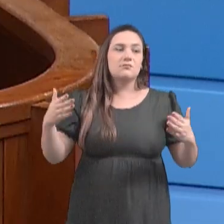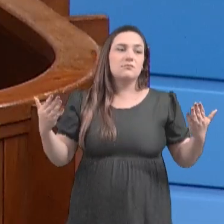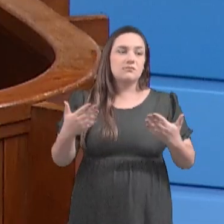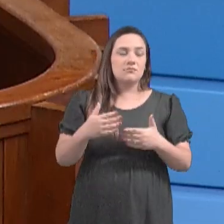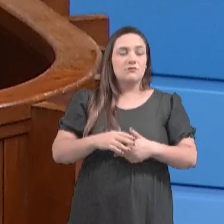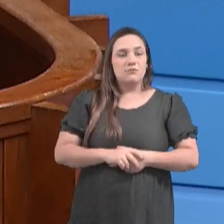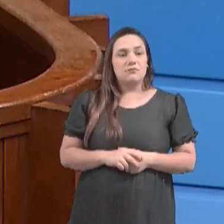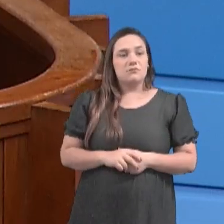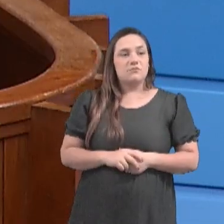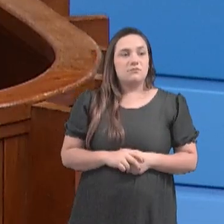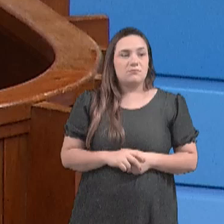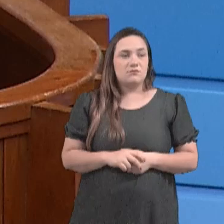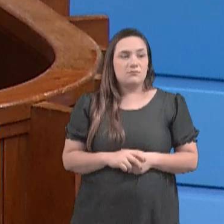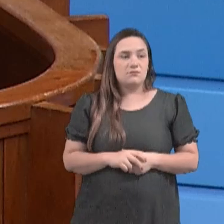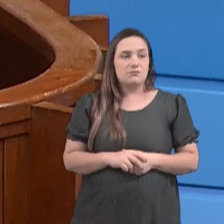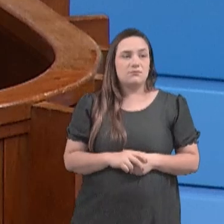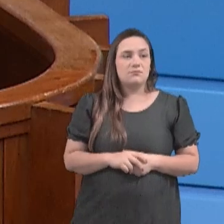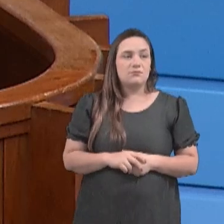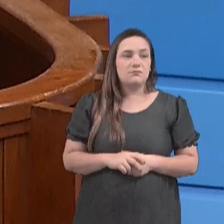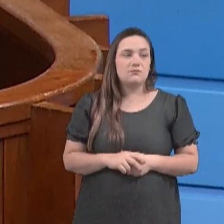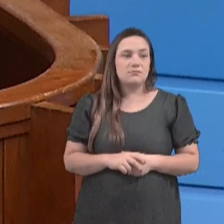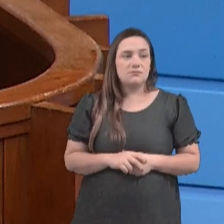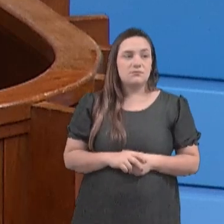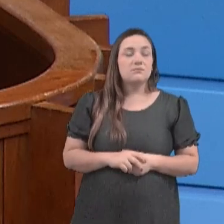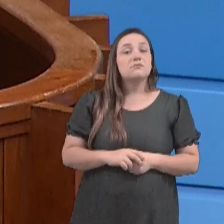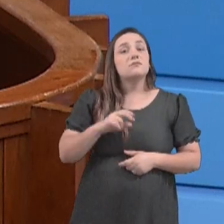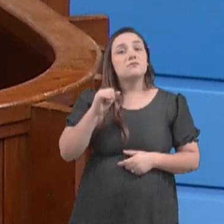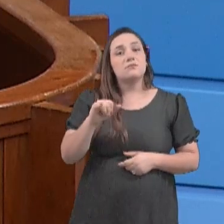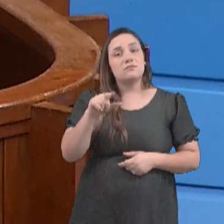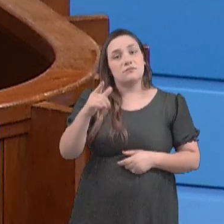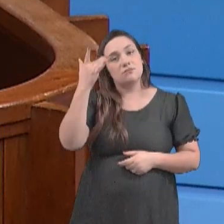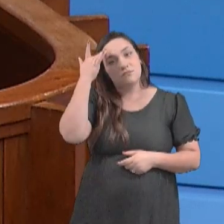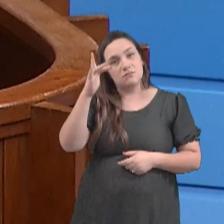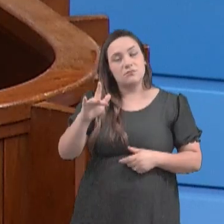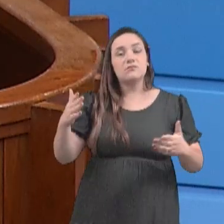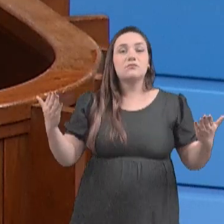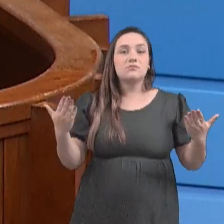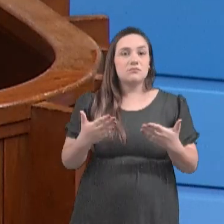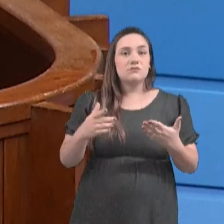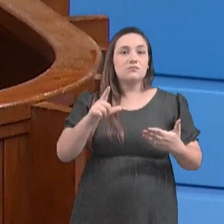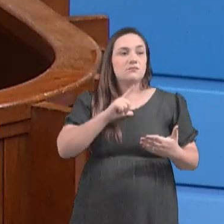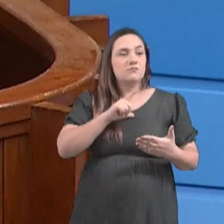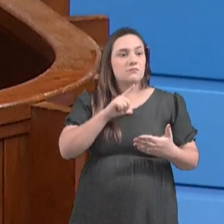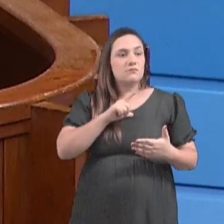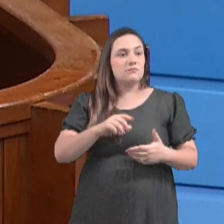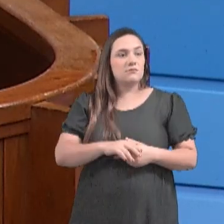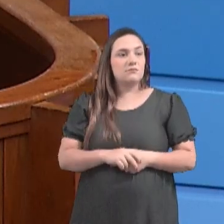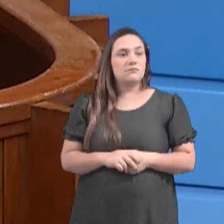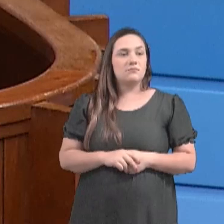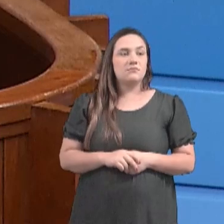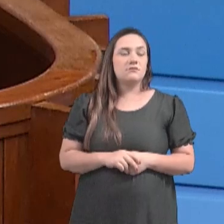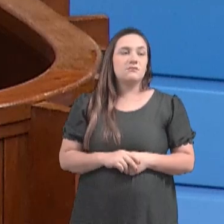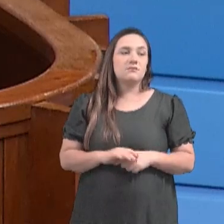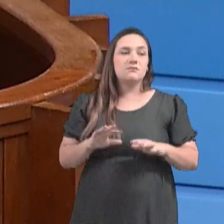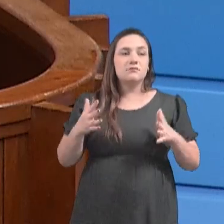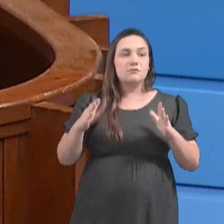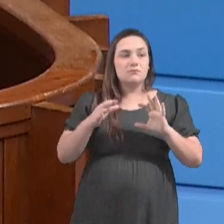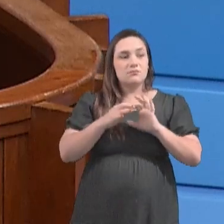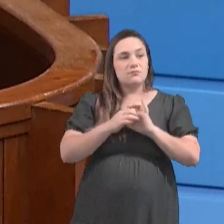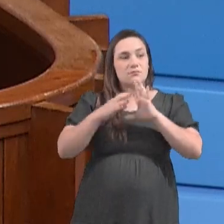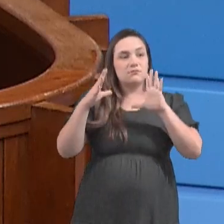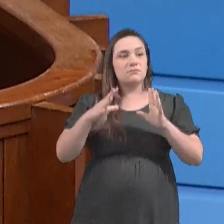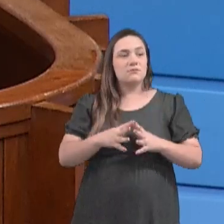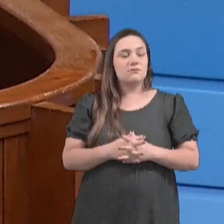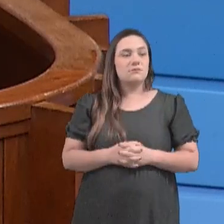Hoje, se as pessoas, quem não sabe, hoje tem praticamente